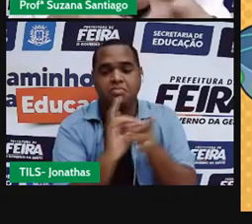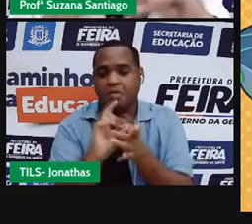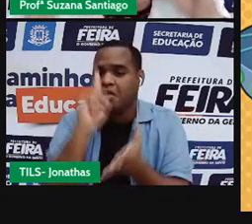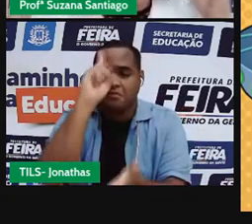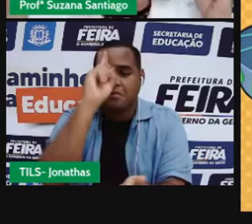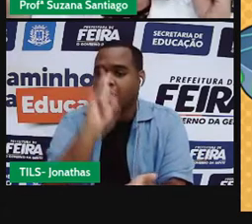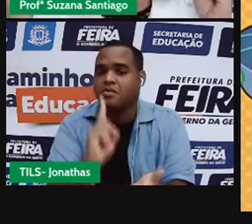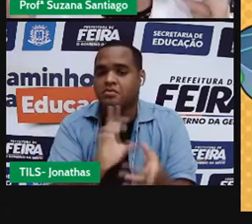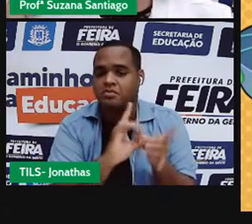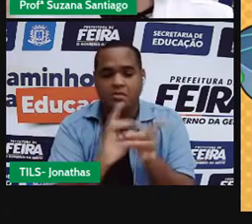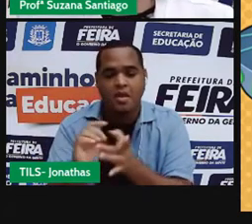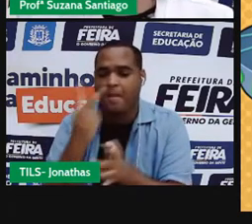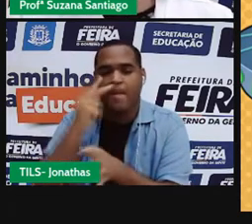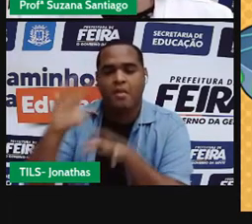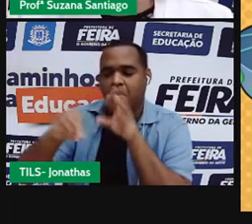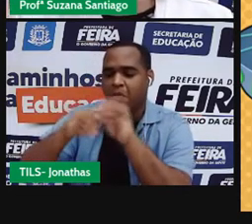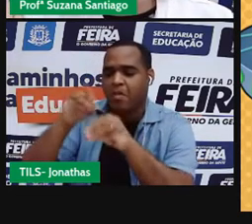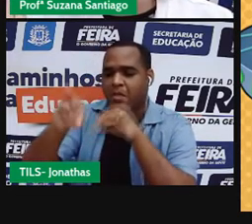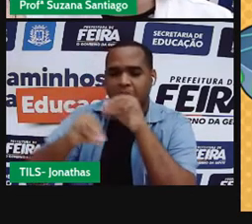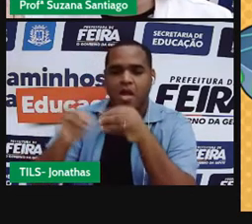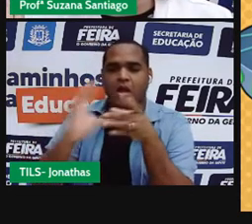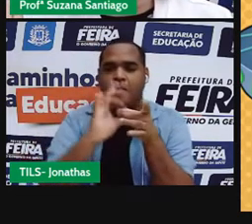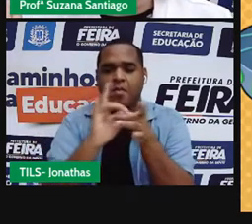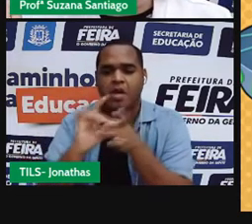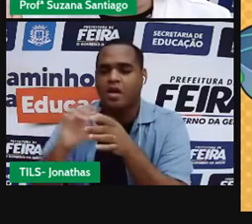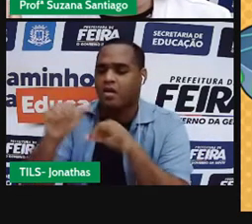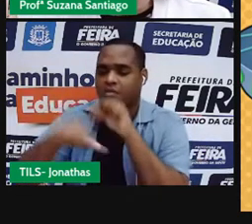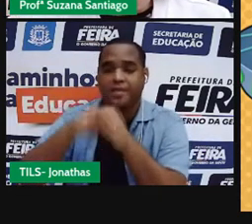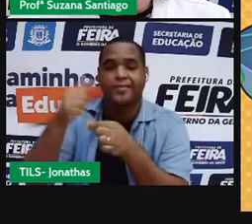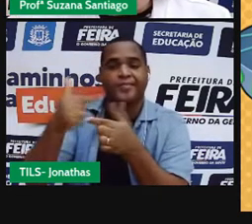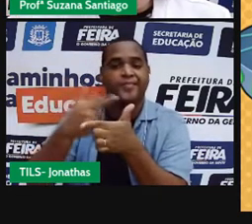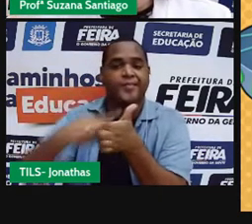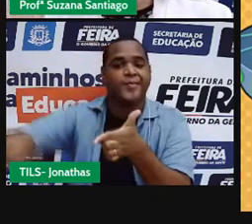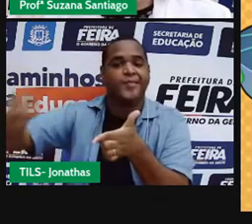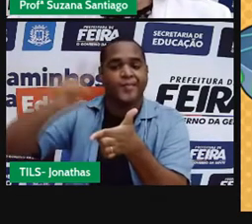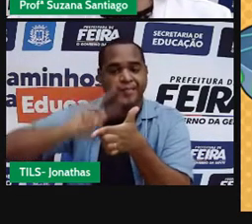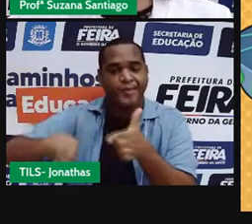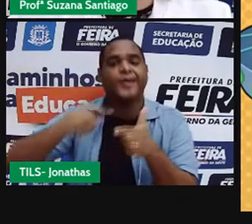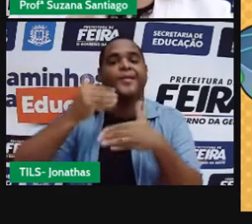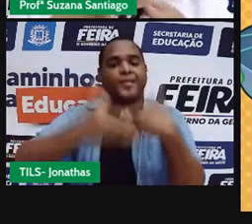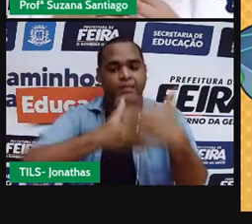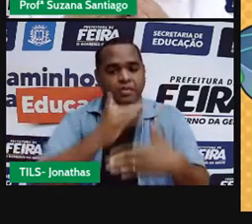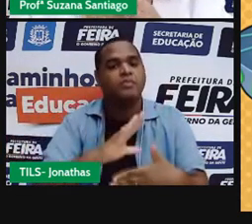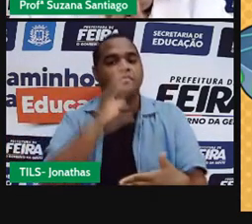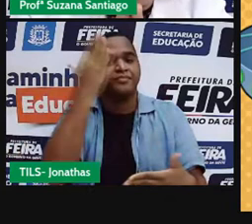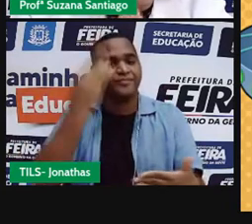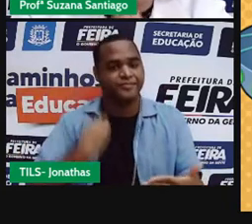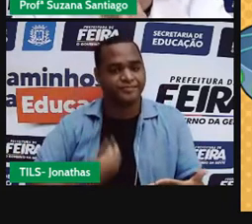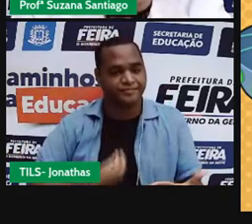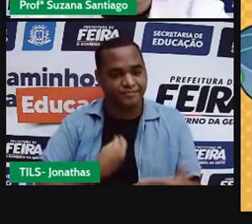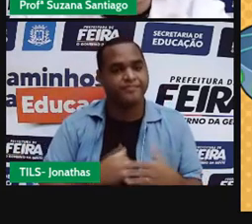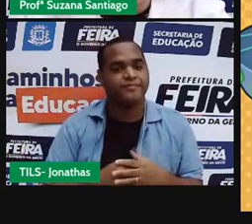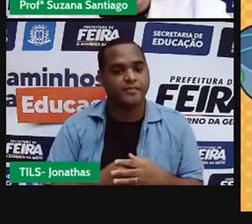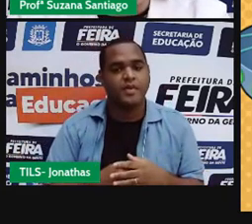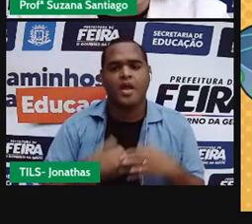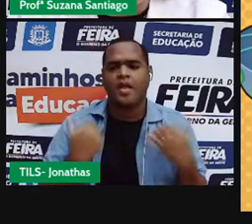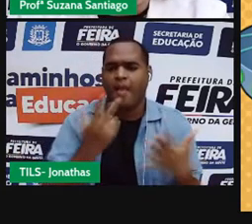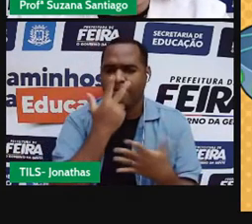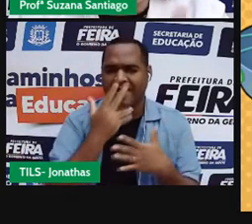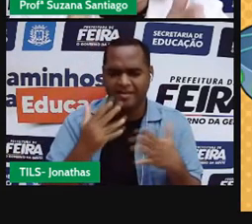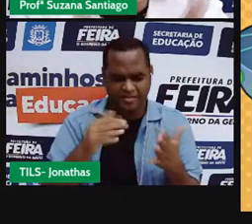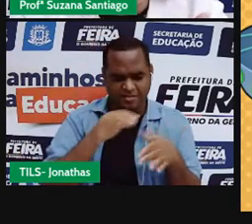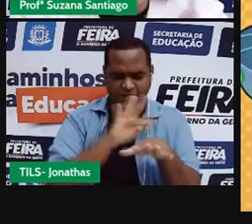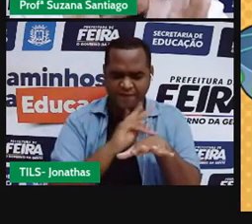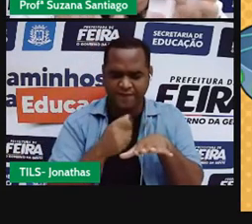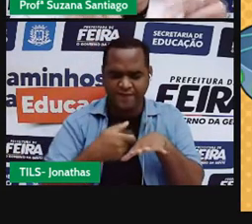todo, tira de contexto e você gera um problema depois. Então, assim, ele não foi uma fake news.